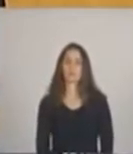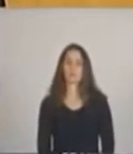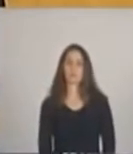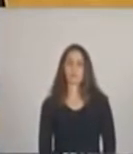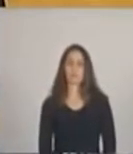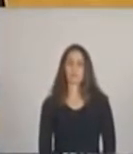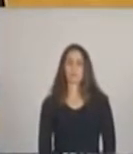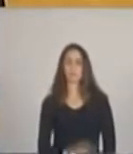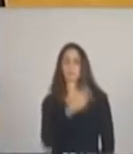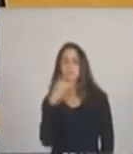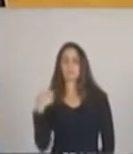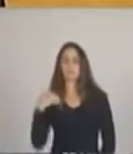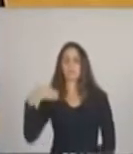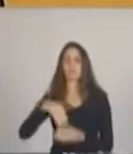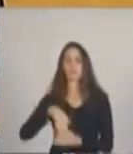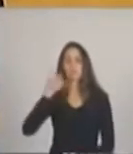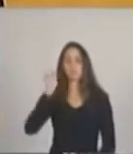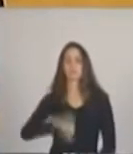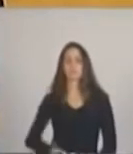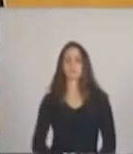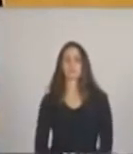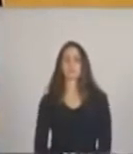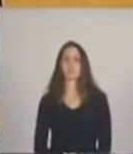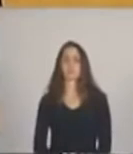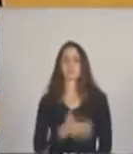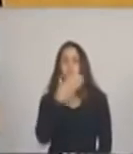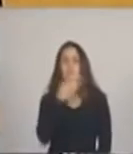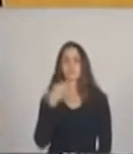Presidente, meu voto é sim. Sim, deputado Majeski.